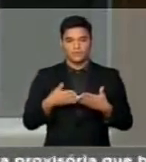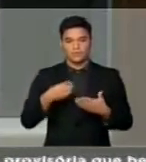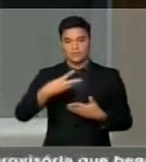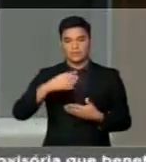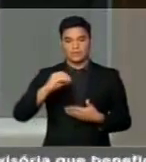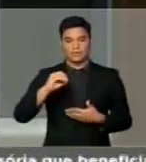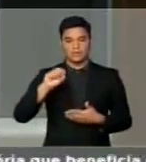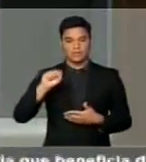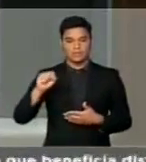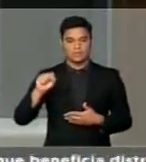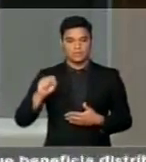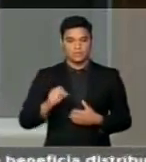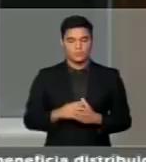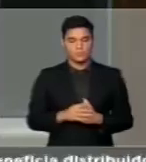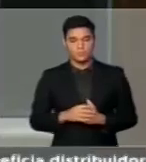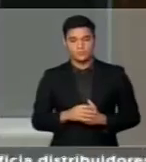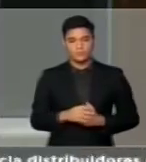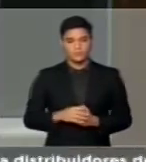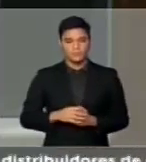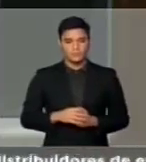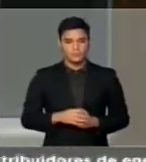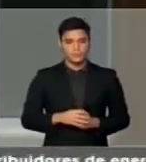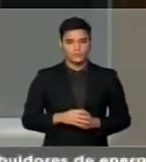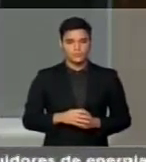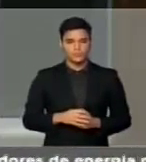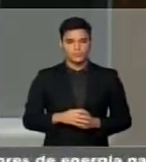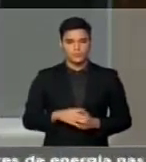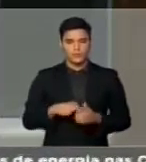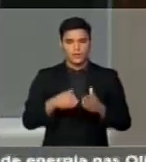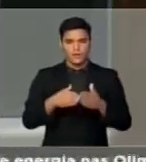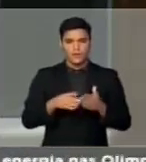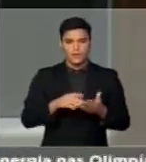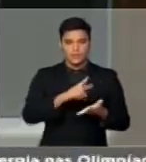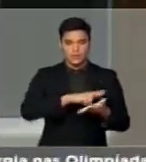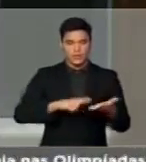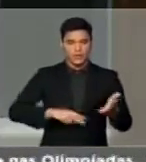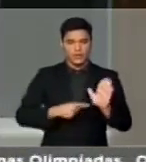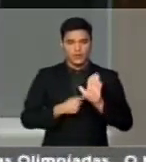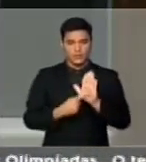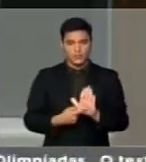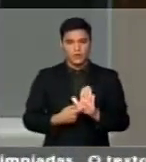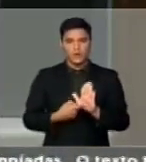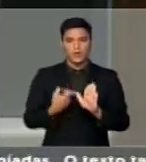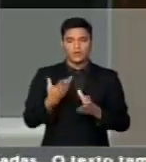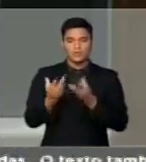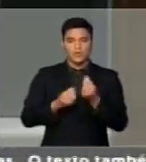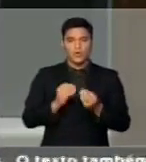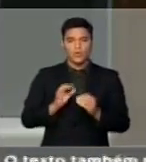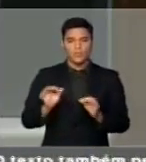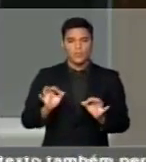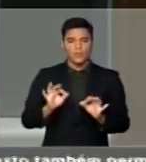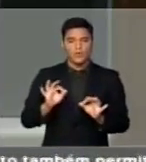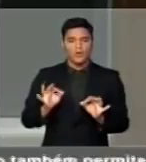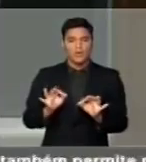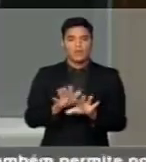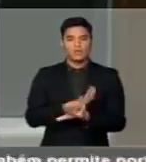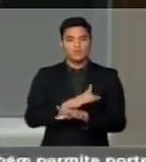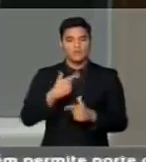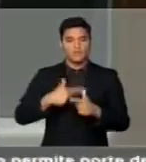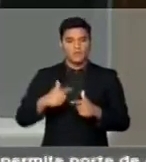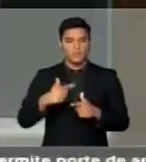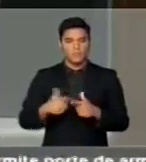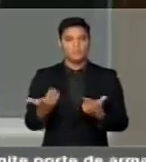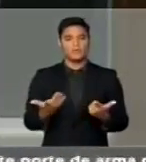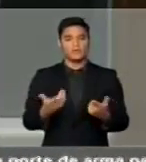segundos, que aponta saídas claras como a taxação das grandes heranças, grandes fortunas, uma